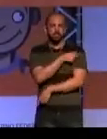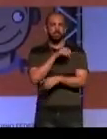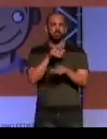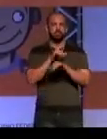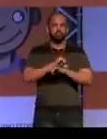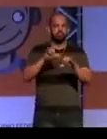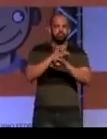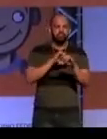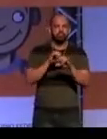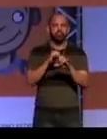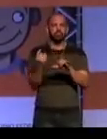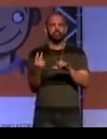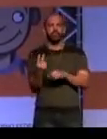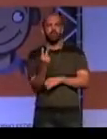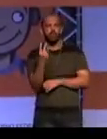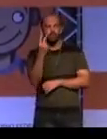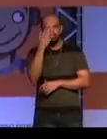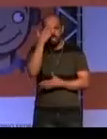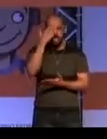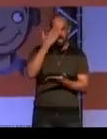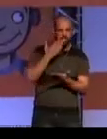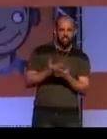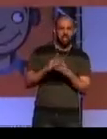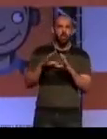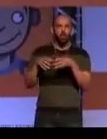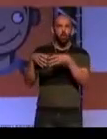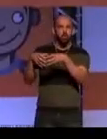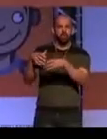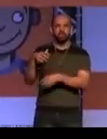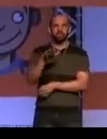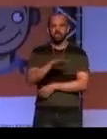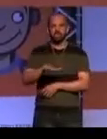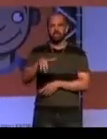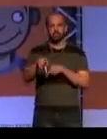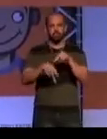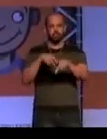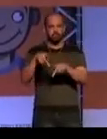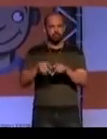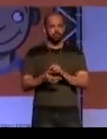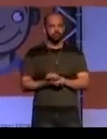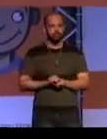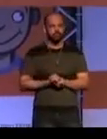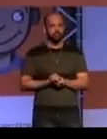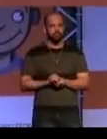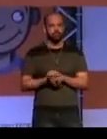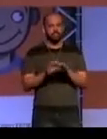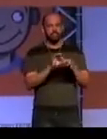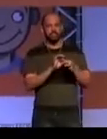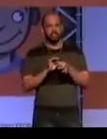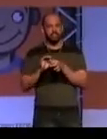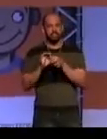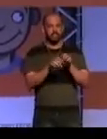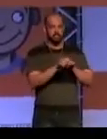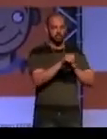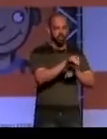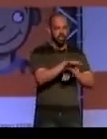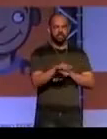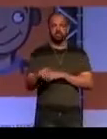conta valores e crendices das comunidades e população. Integrar educação e saúde. O